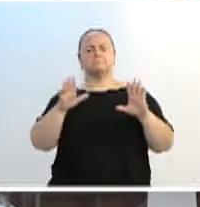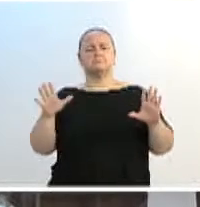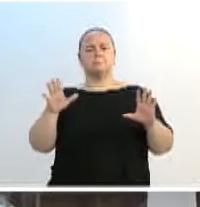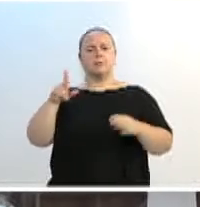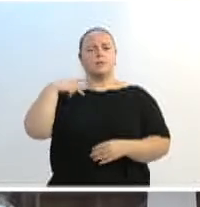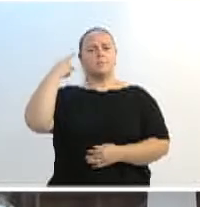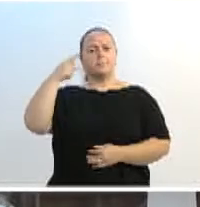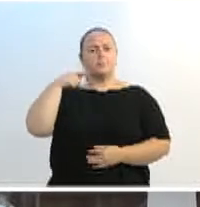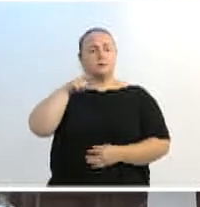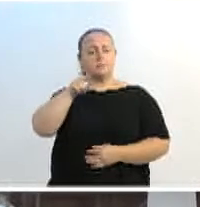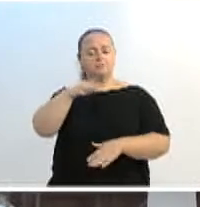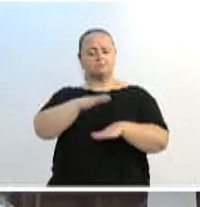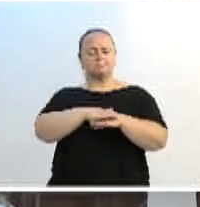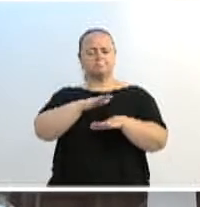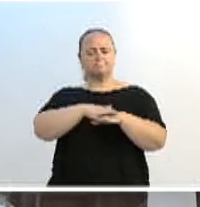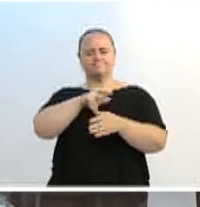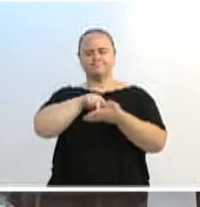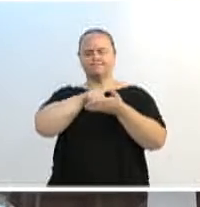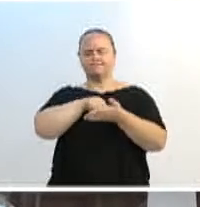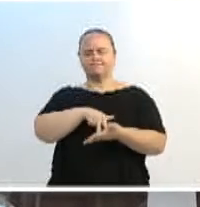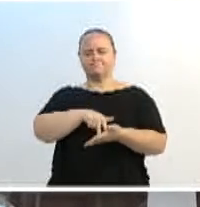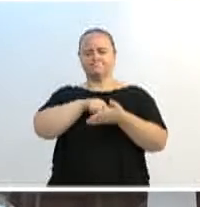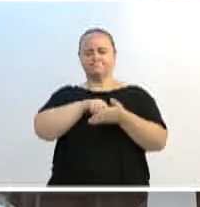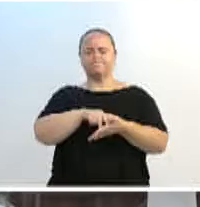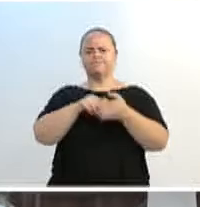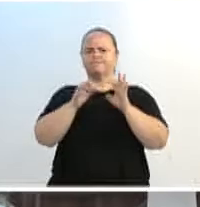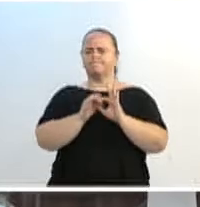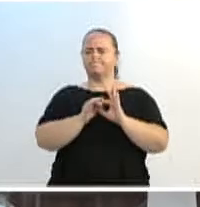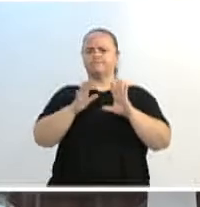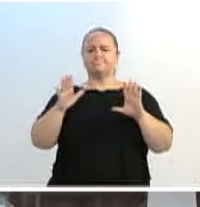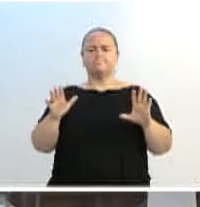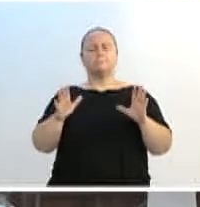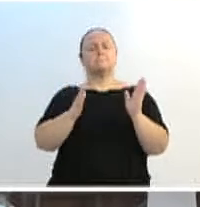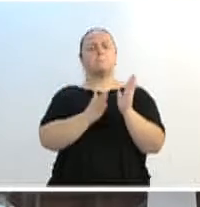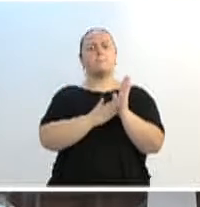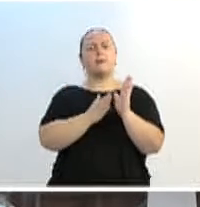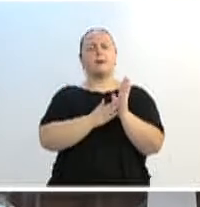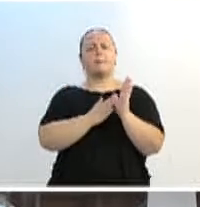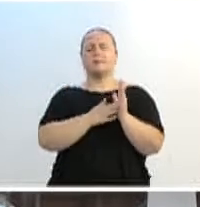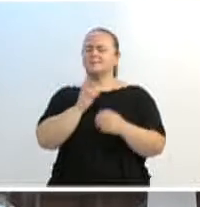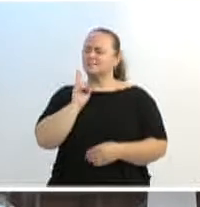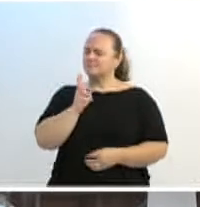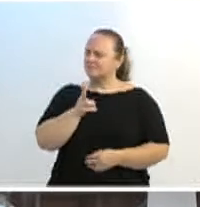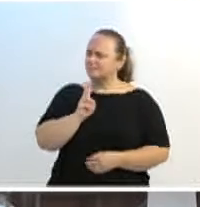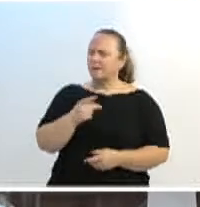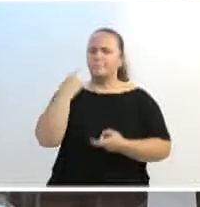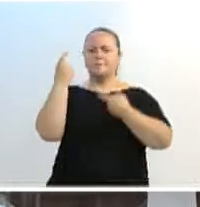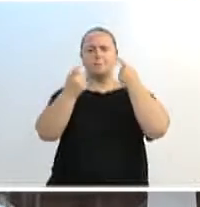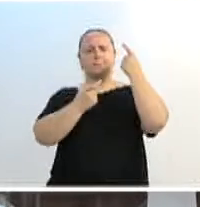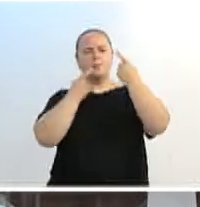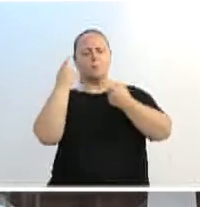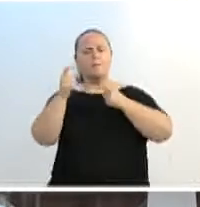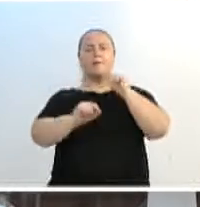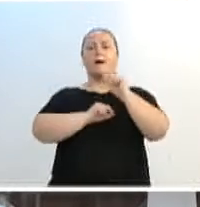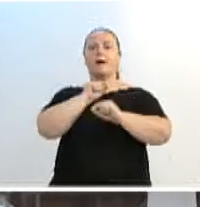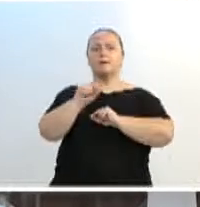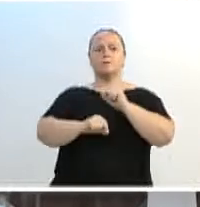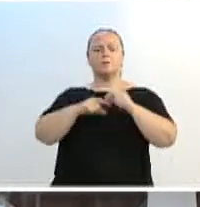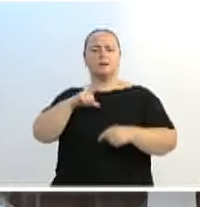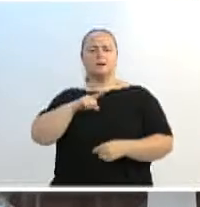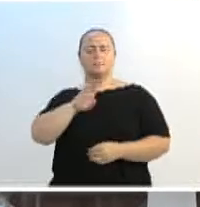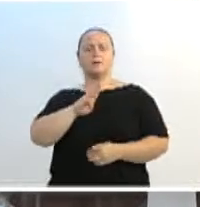cumprindo. Vem cumprindo à risca a sua independência. Parabéns, vereador Bruno. Sempre preocupado com o que acontece na cidade, mas de uma